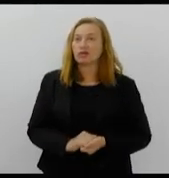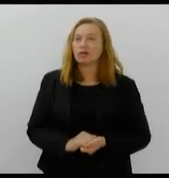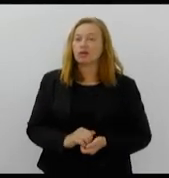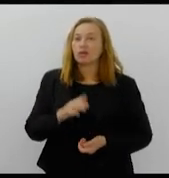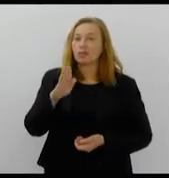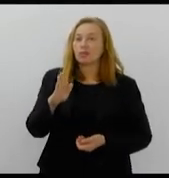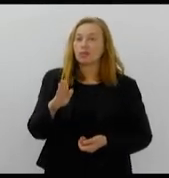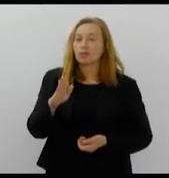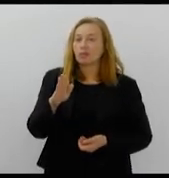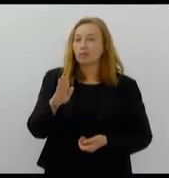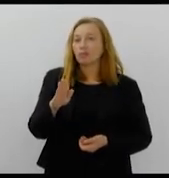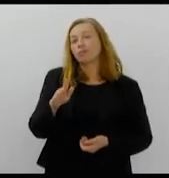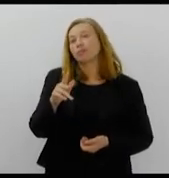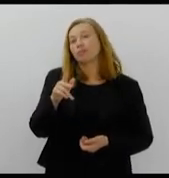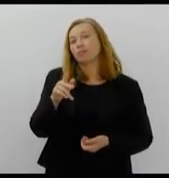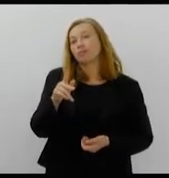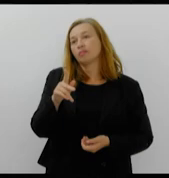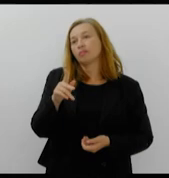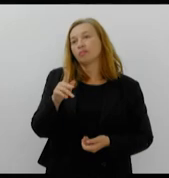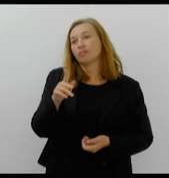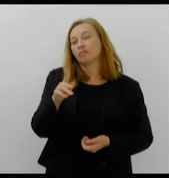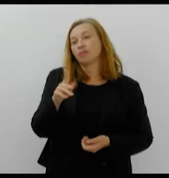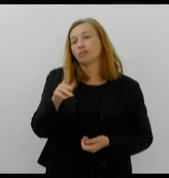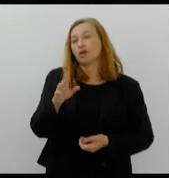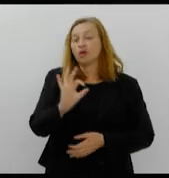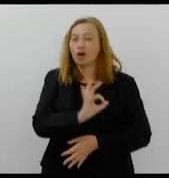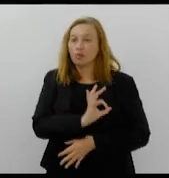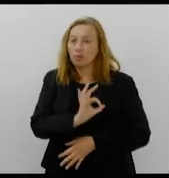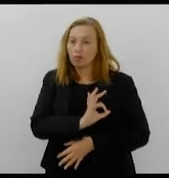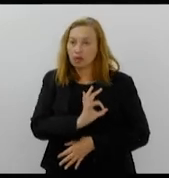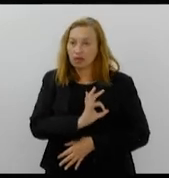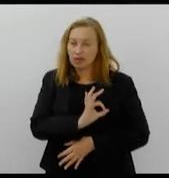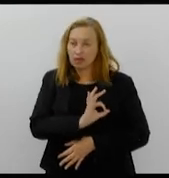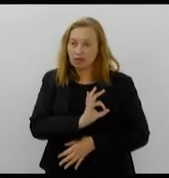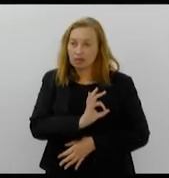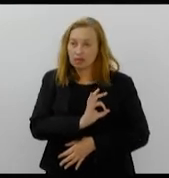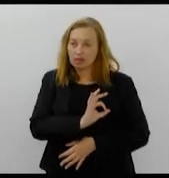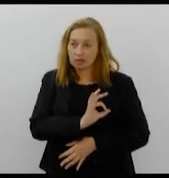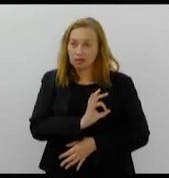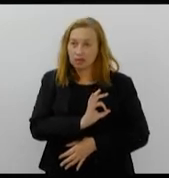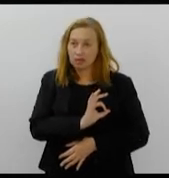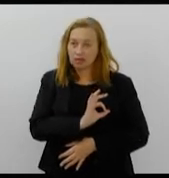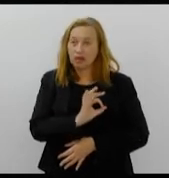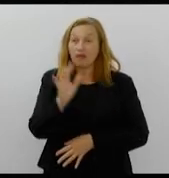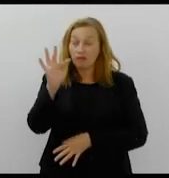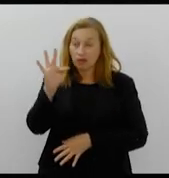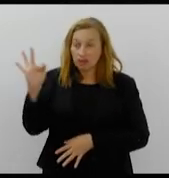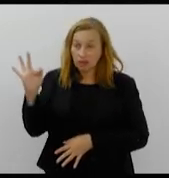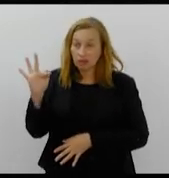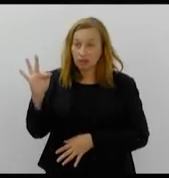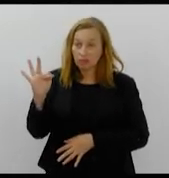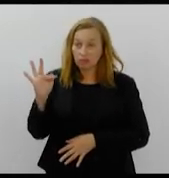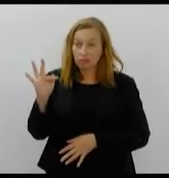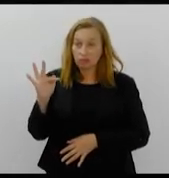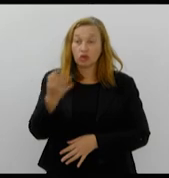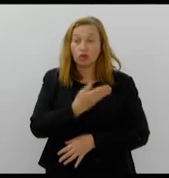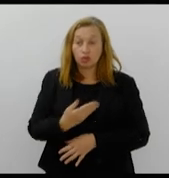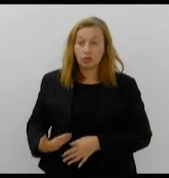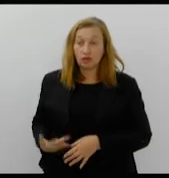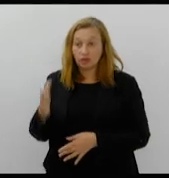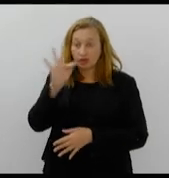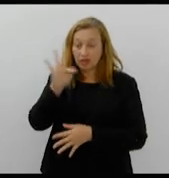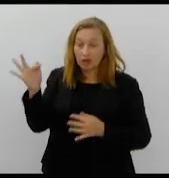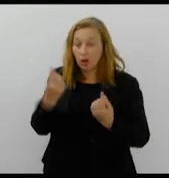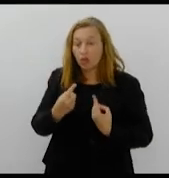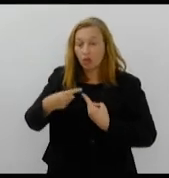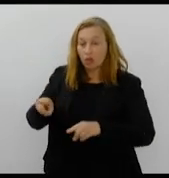federal, que nós trabalhamos para eleger, se coloque como um ponto contra os trabalhadores. Por isso,